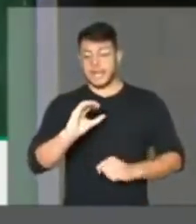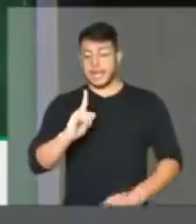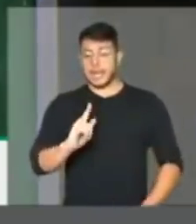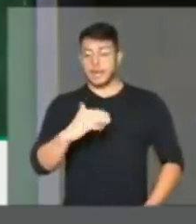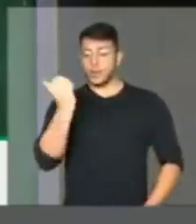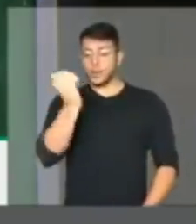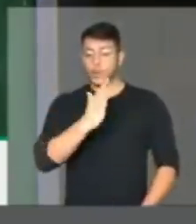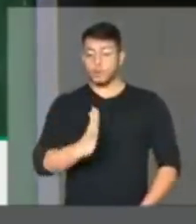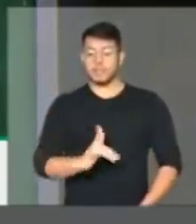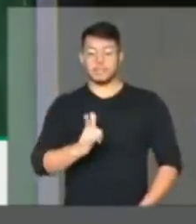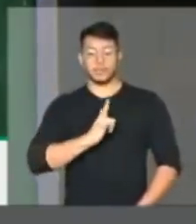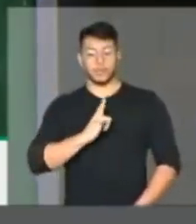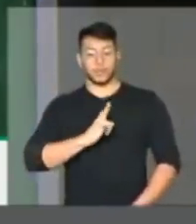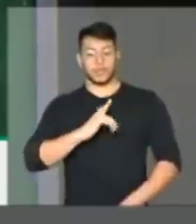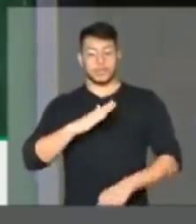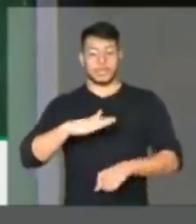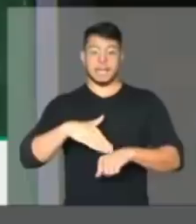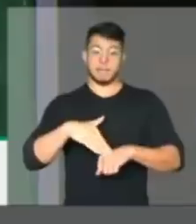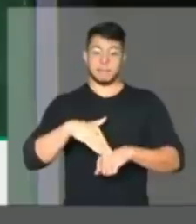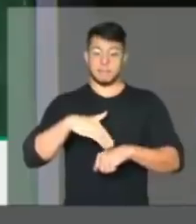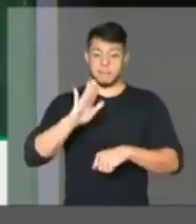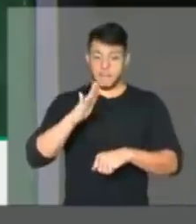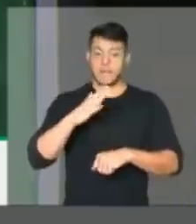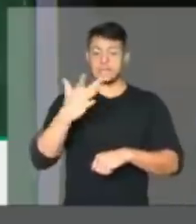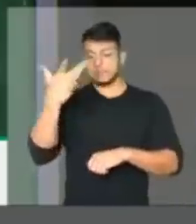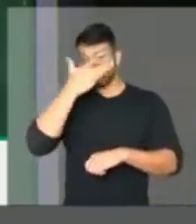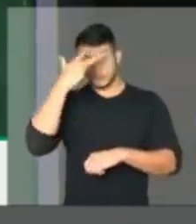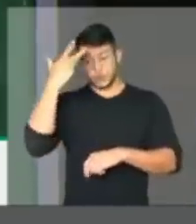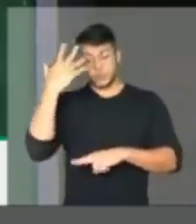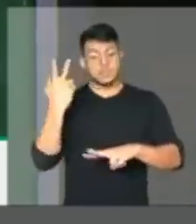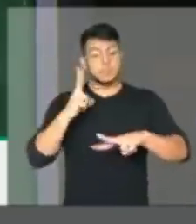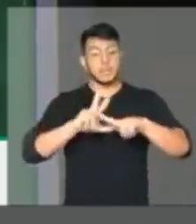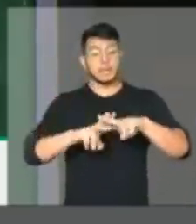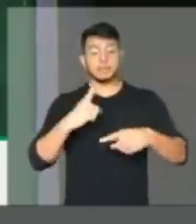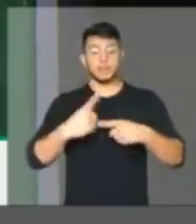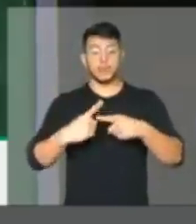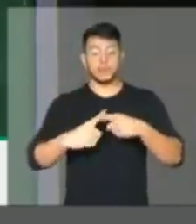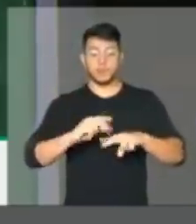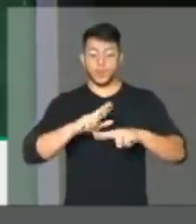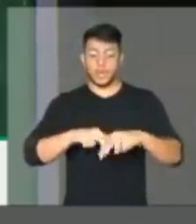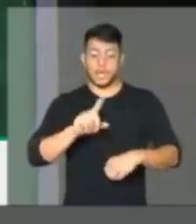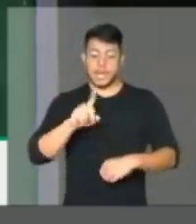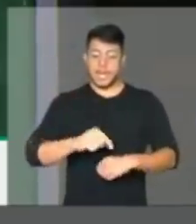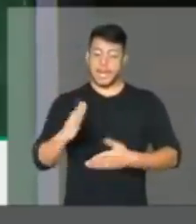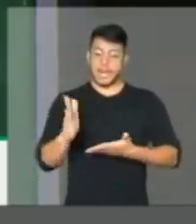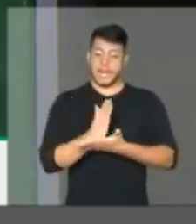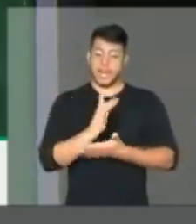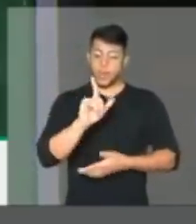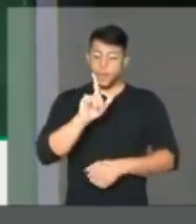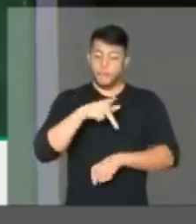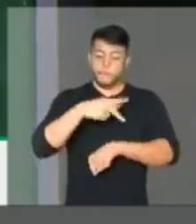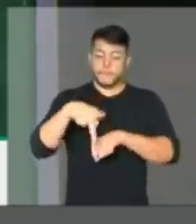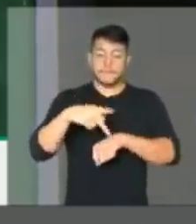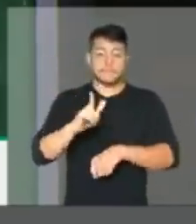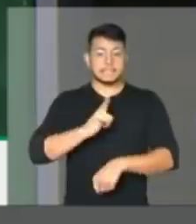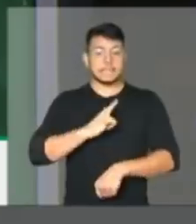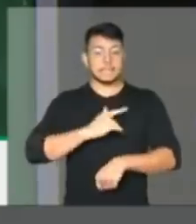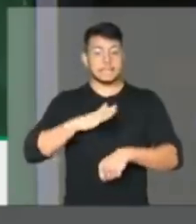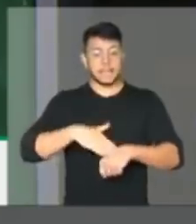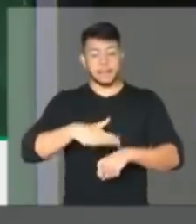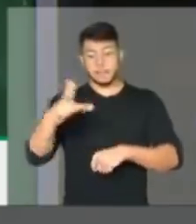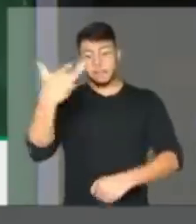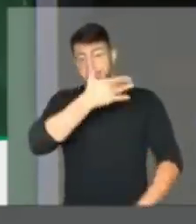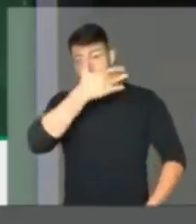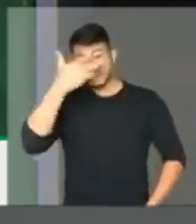entre os países que em números absolutos mais prende, porque é o país que em números absolutos tem mais habitantes.